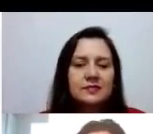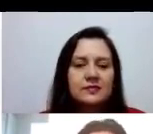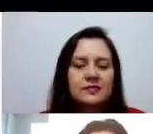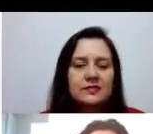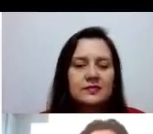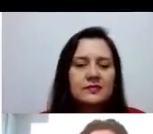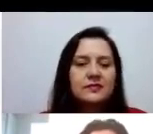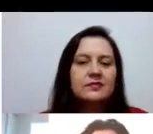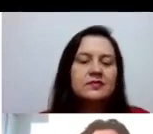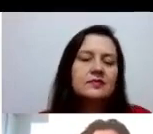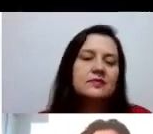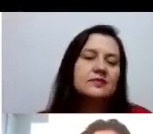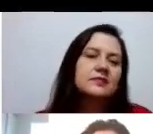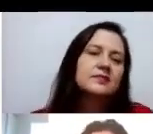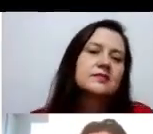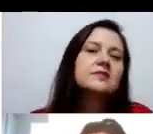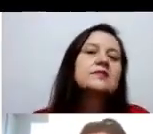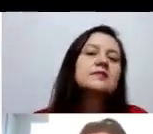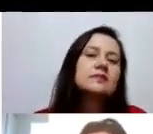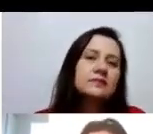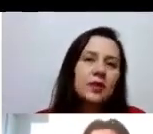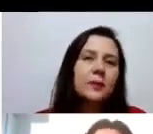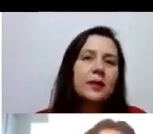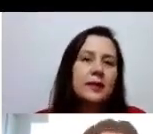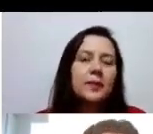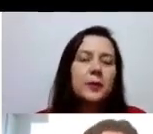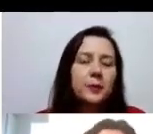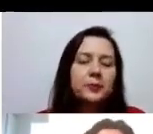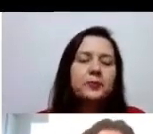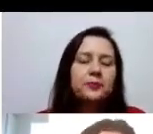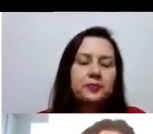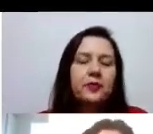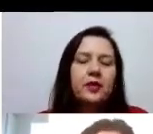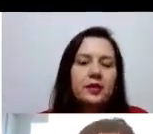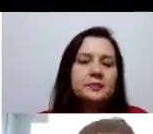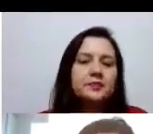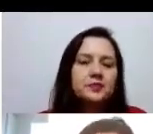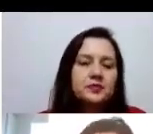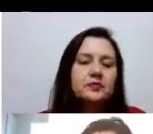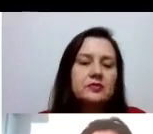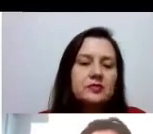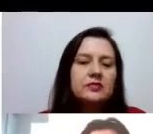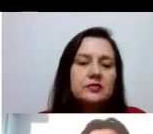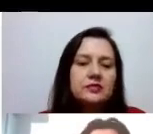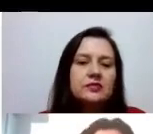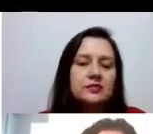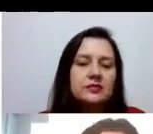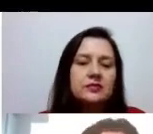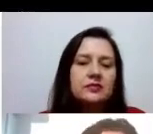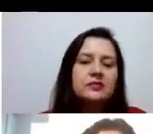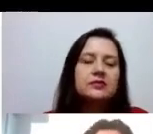pela população. E a descontinuidade de um serviço fere toda a imagem da administração pública.